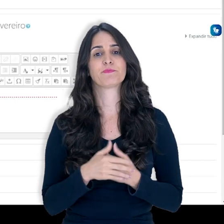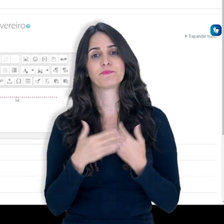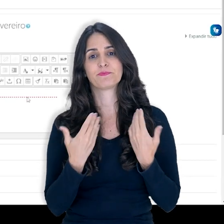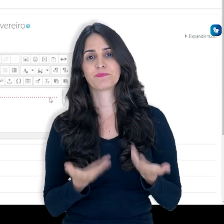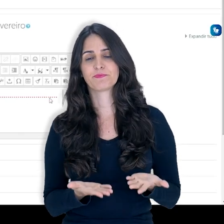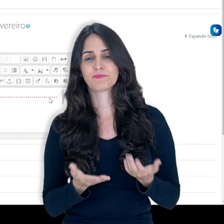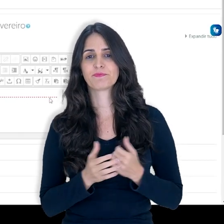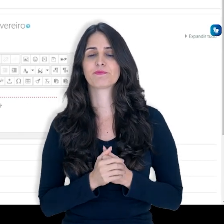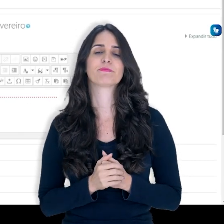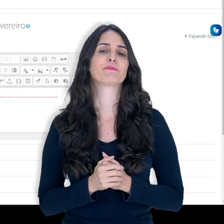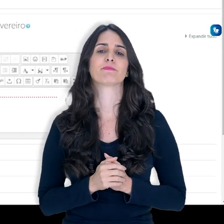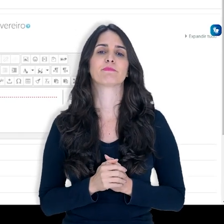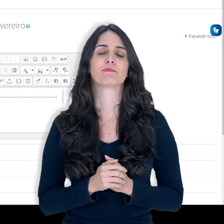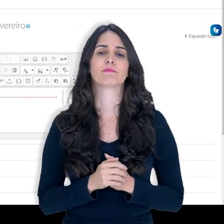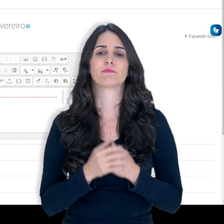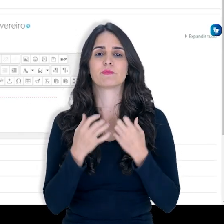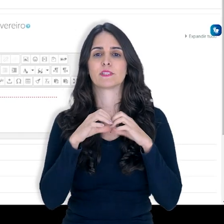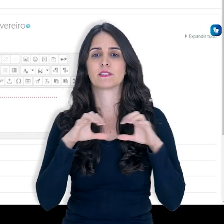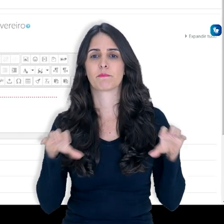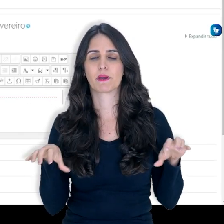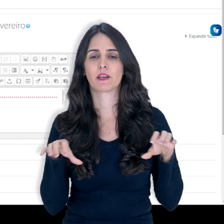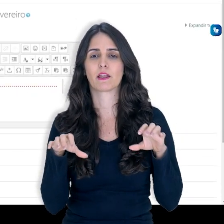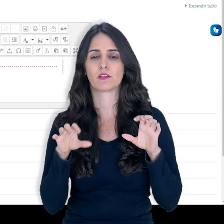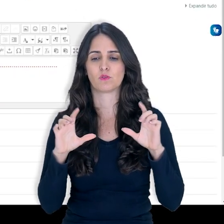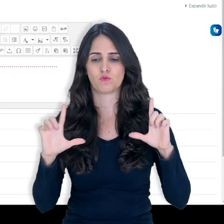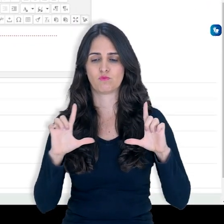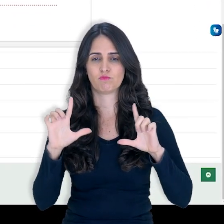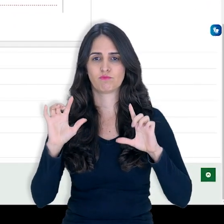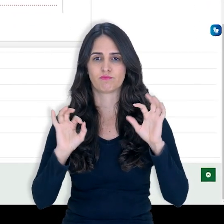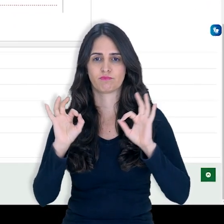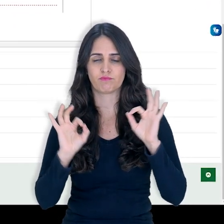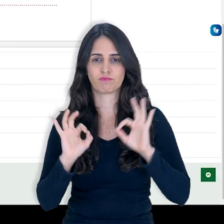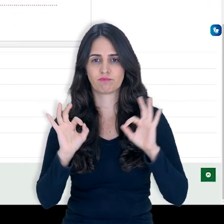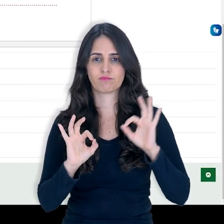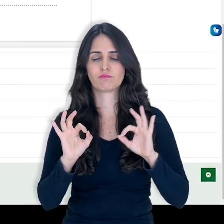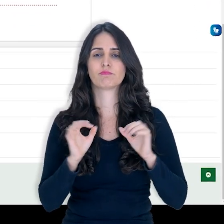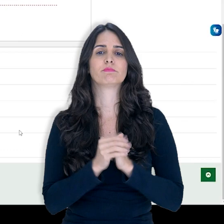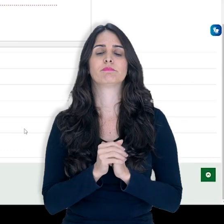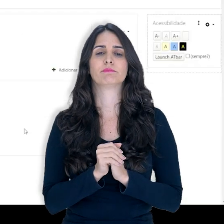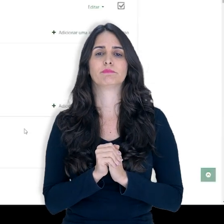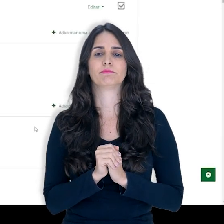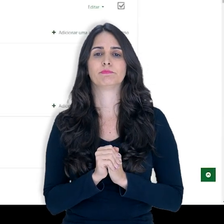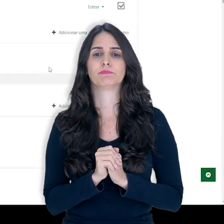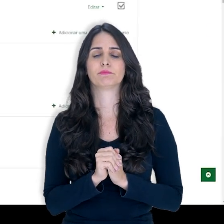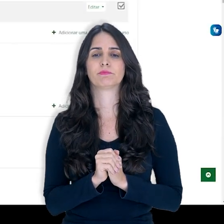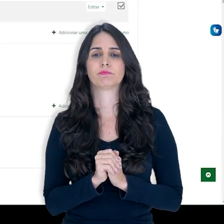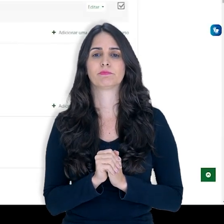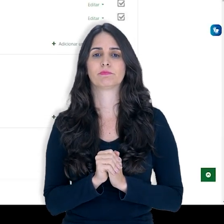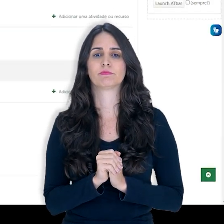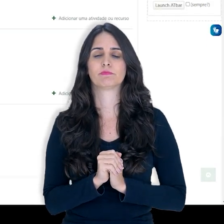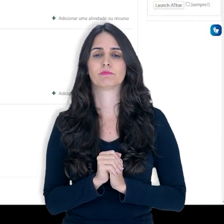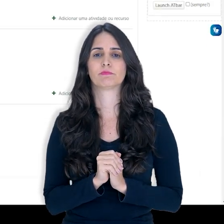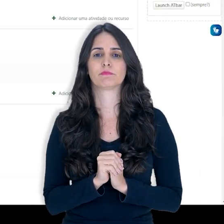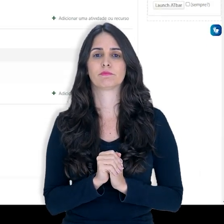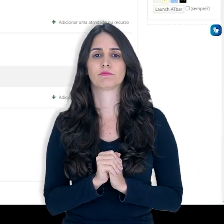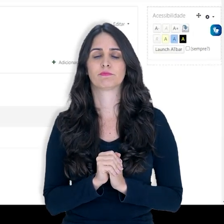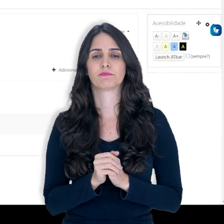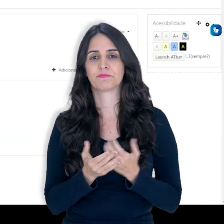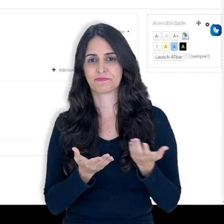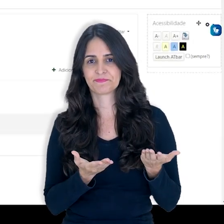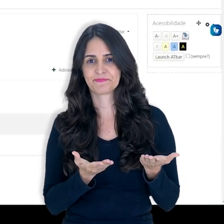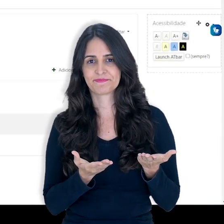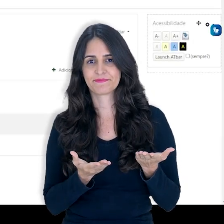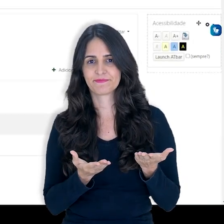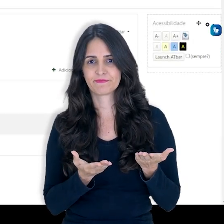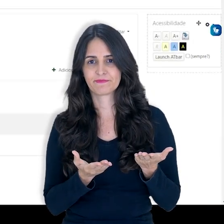Continuo e aqui está então o meu separador no tamanho que eu desejo e aí eu vou salvar. Então aqui está